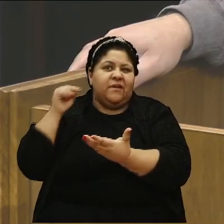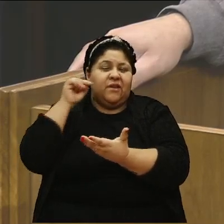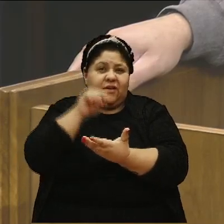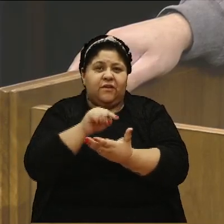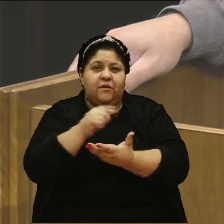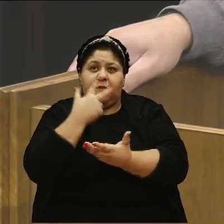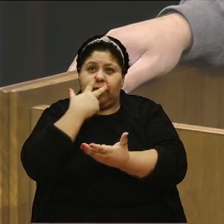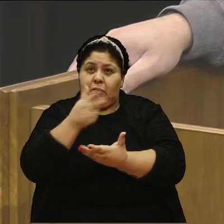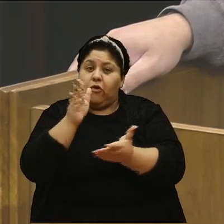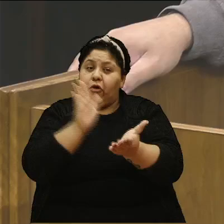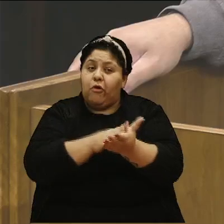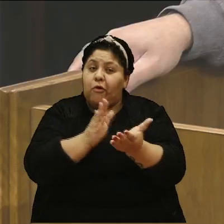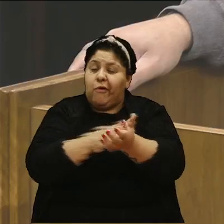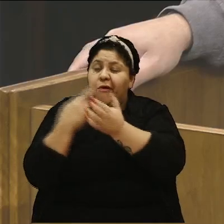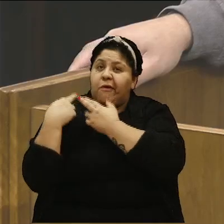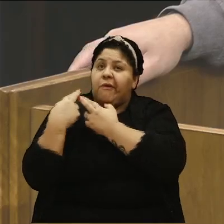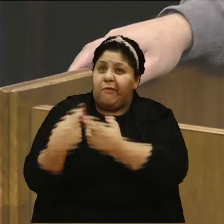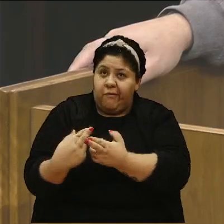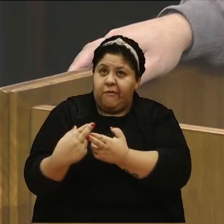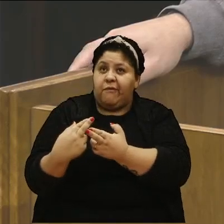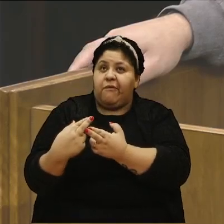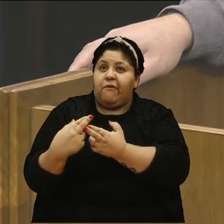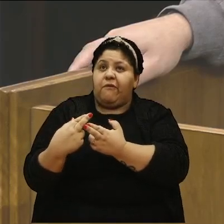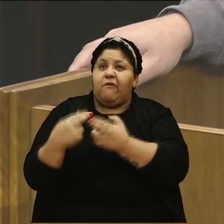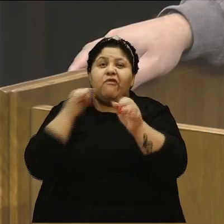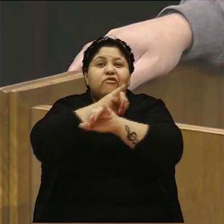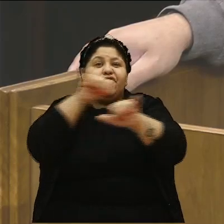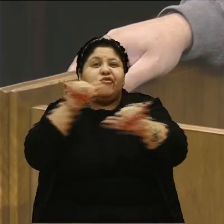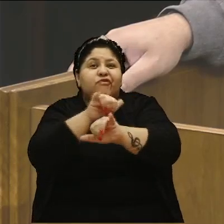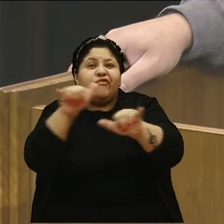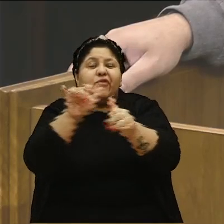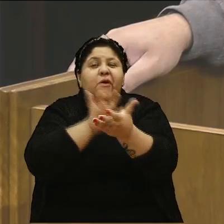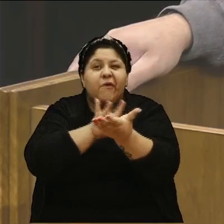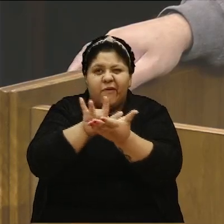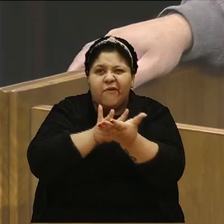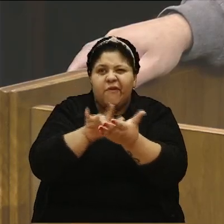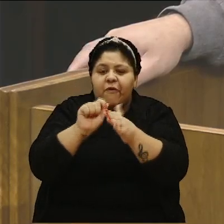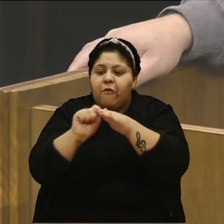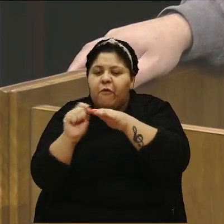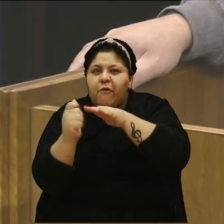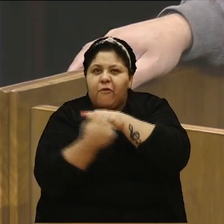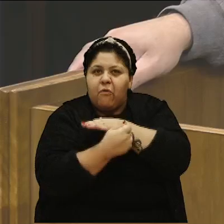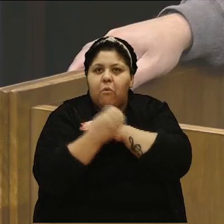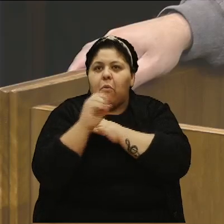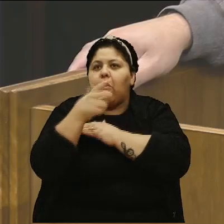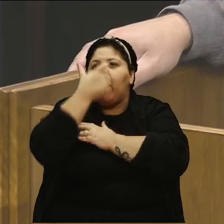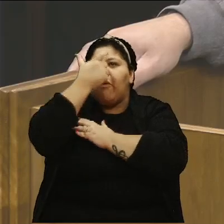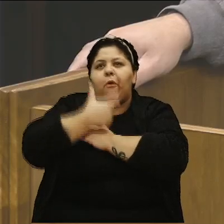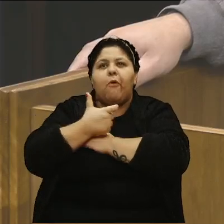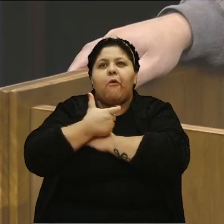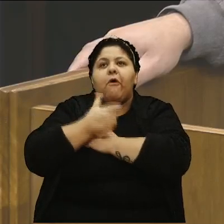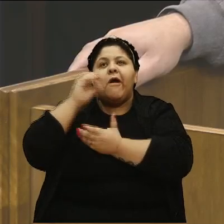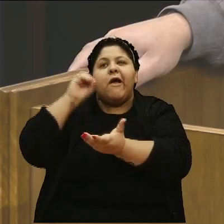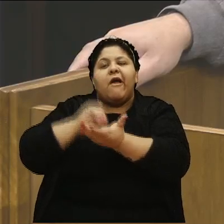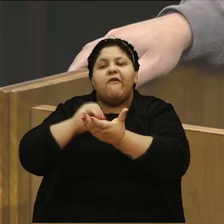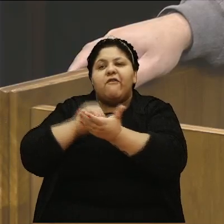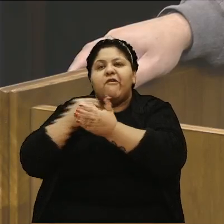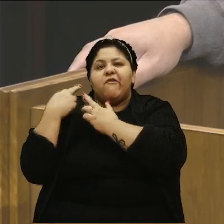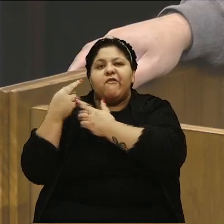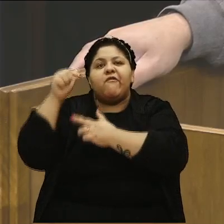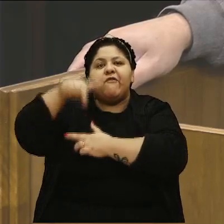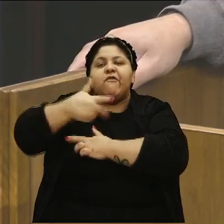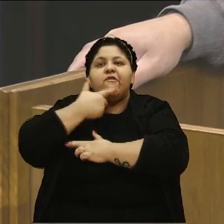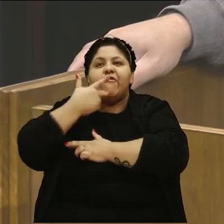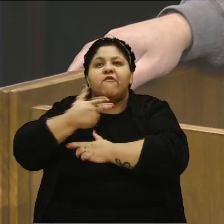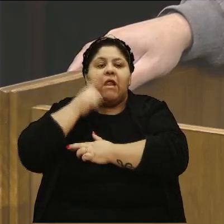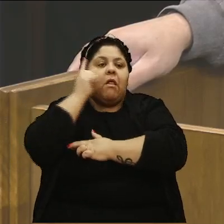assim como se cobra responsabilidade quando se jogam notícias falsas, fake news ou achismo, é irresponsabilidade vir aqui apontar